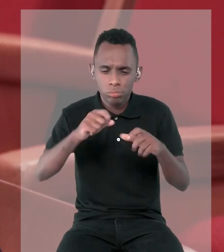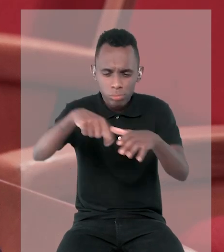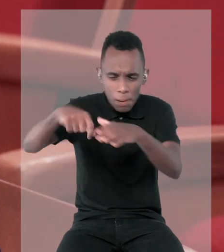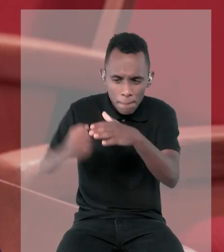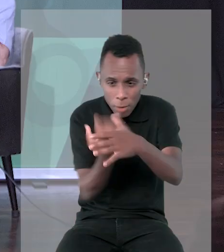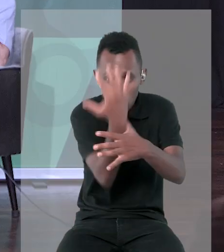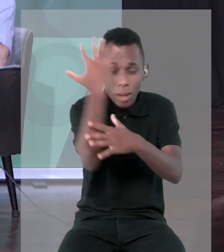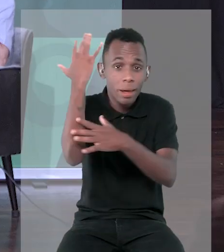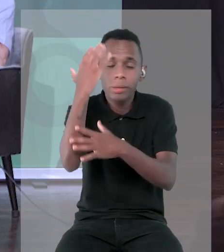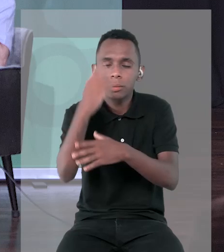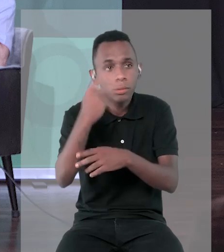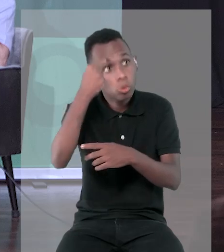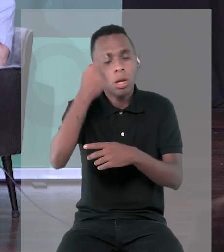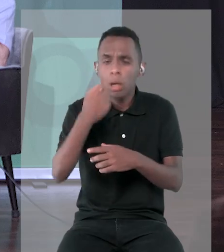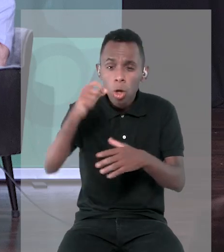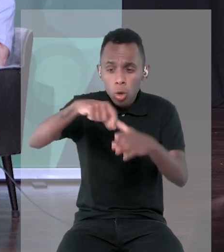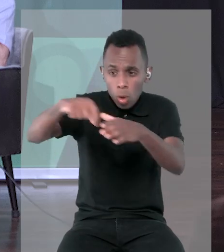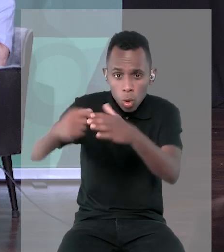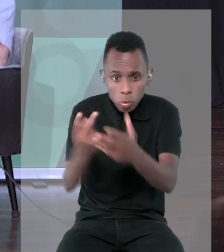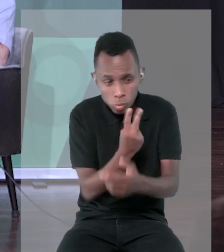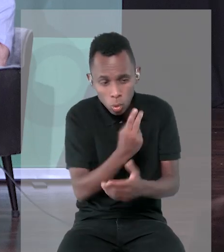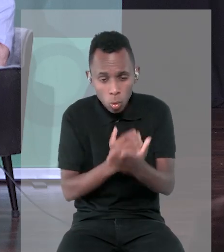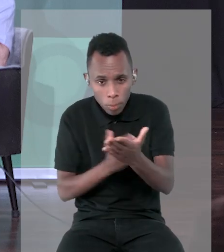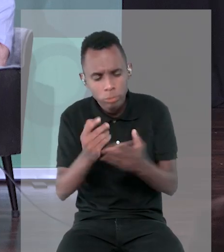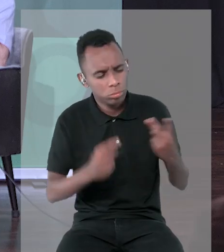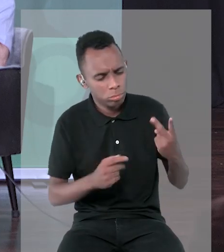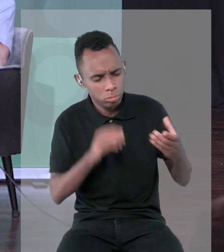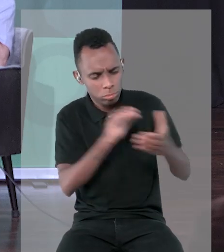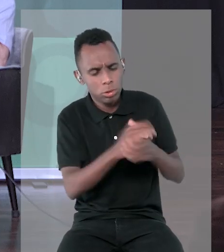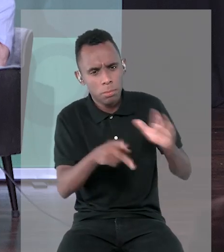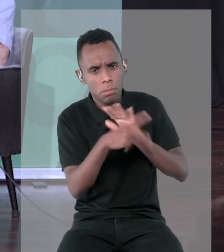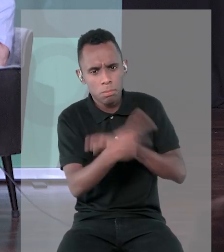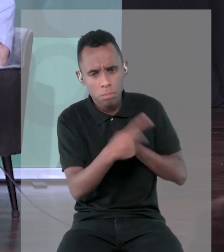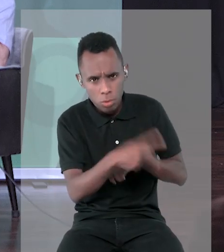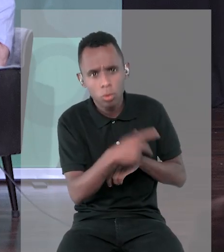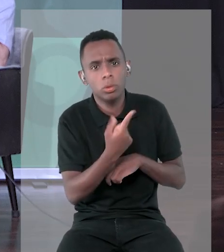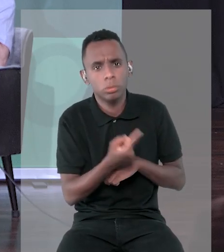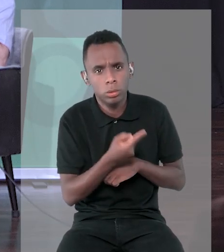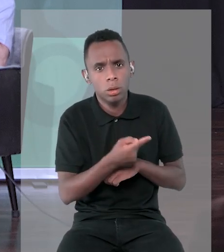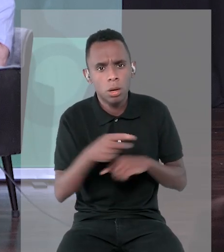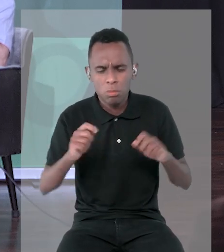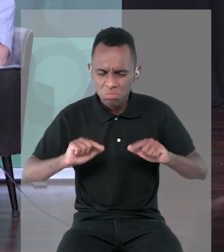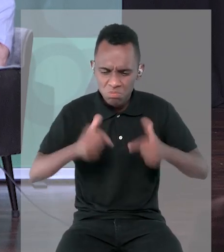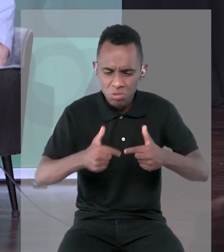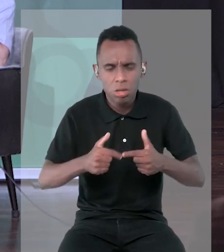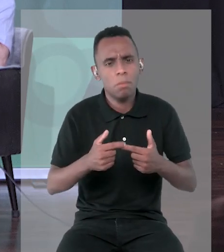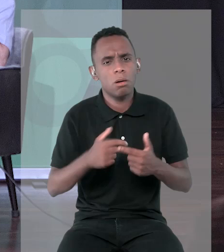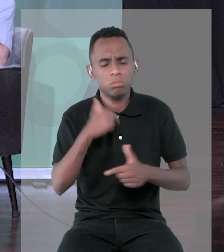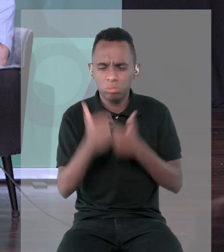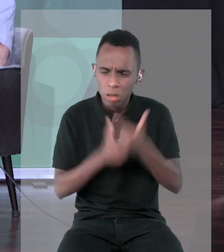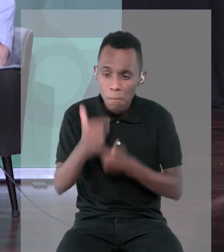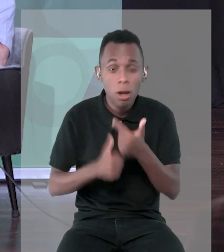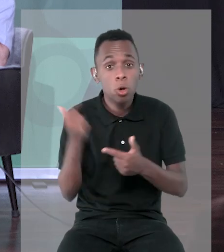aqui um dia, e plantaram essa floresta. Sebastião e Lélia são esse casal com muito poder, né, de ação, de fogo, né,